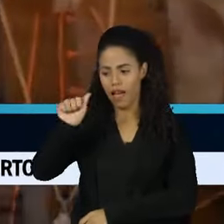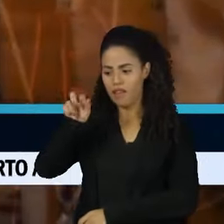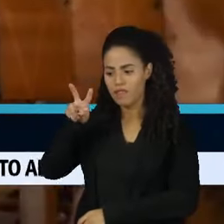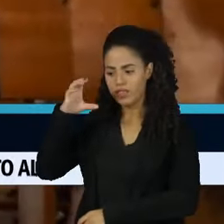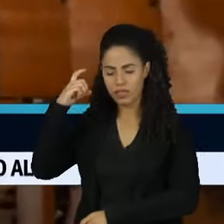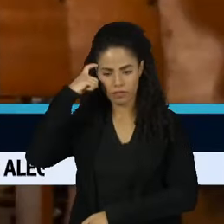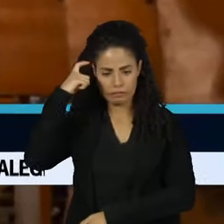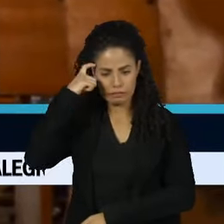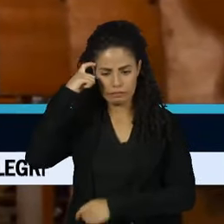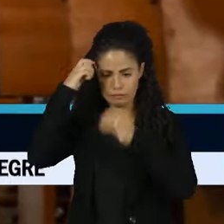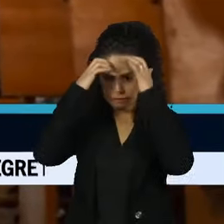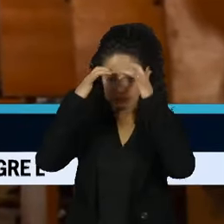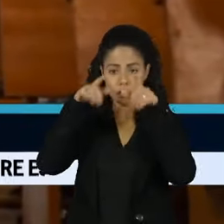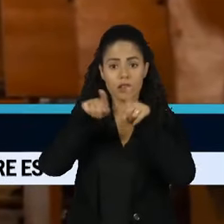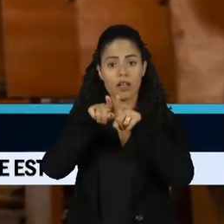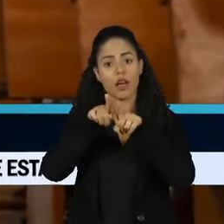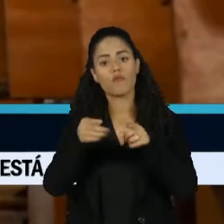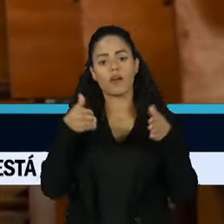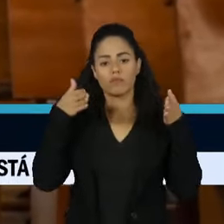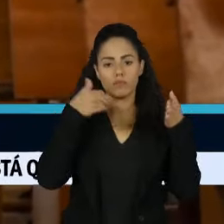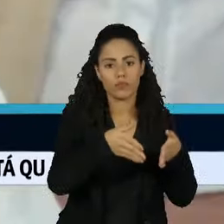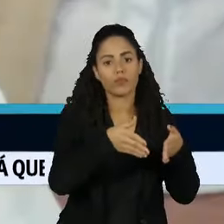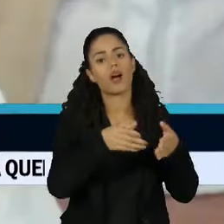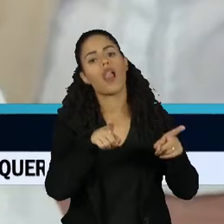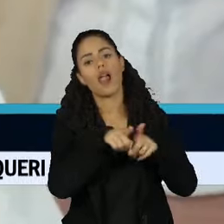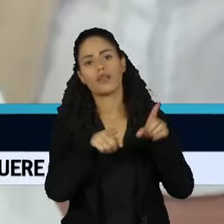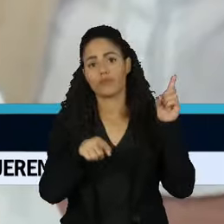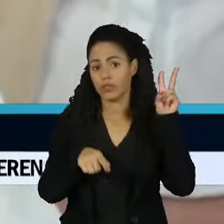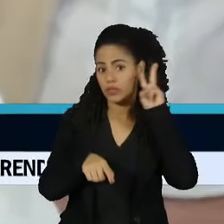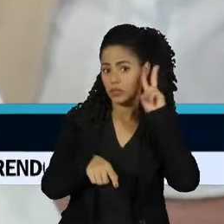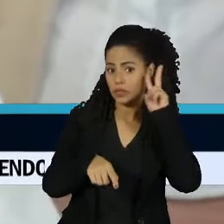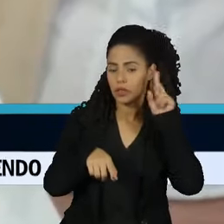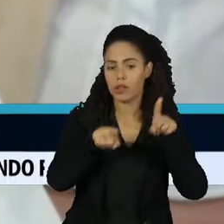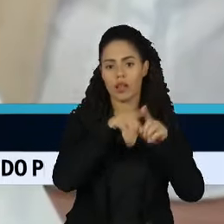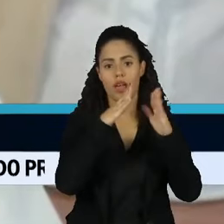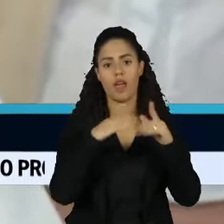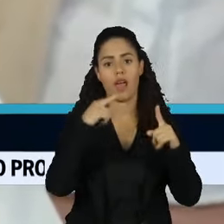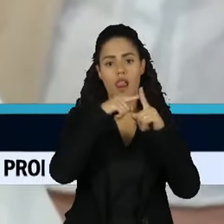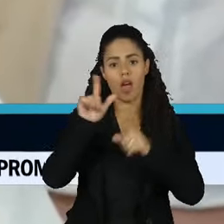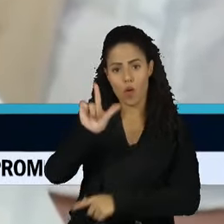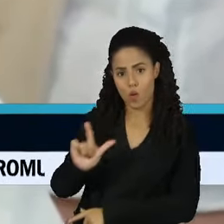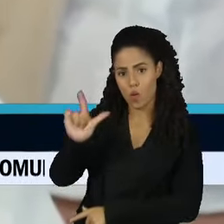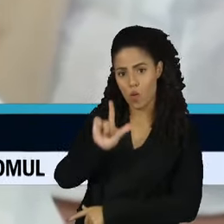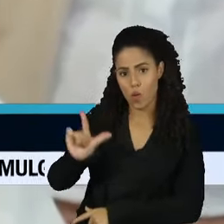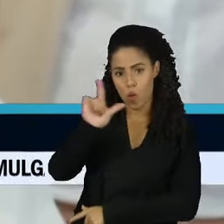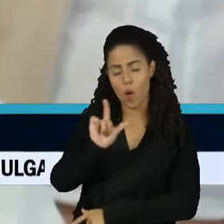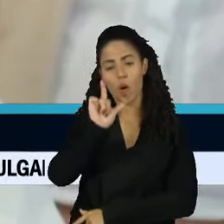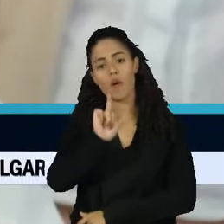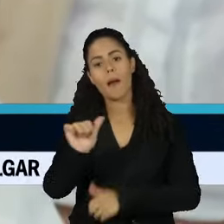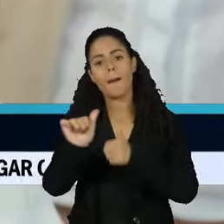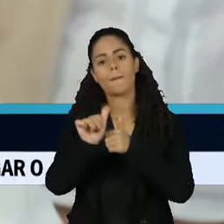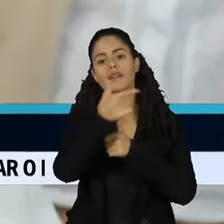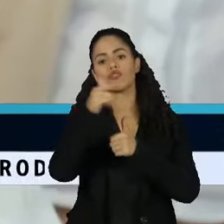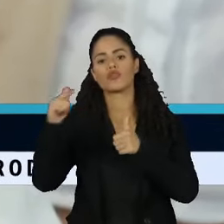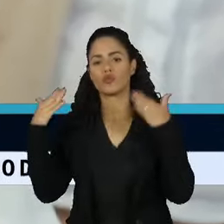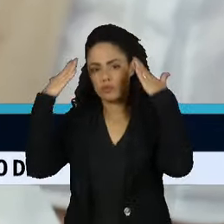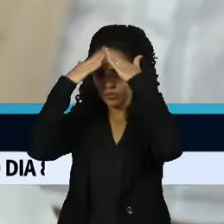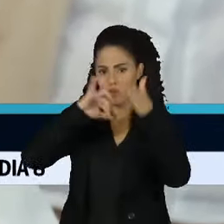O sepultamento será na segunda-feira, na cripta da Catedral Metropolitana de Londrina, ao lado de outros arcebispos.